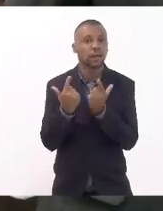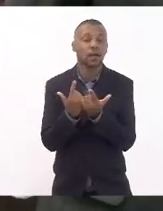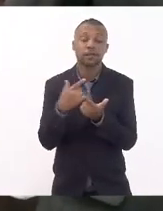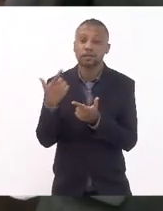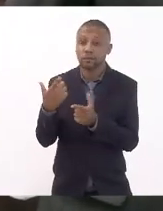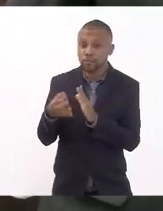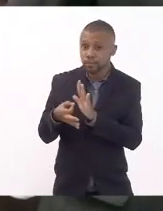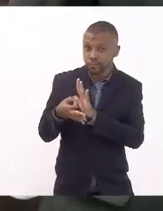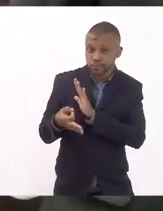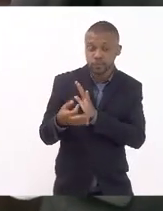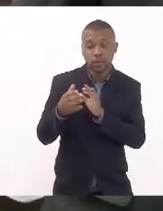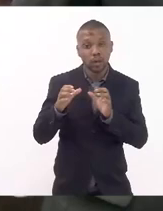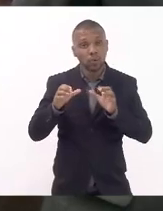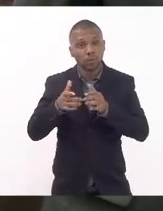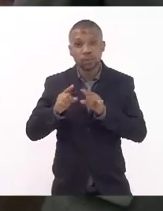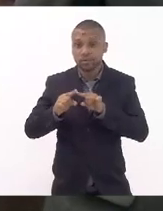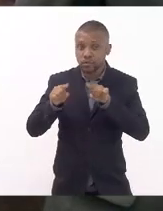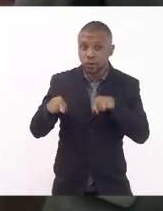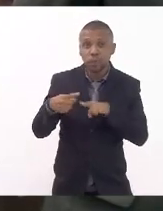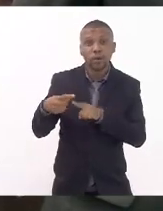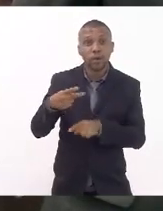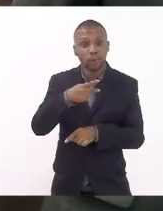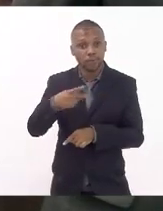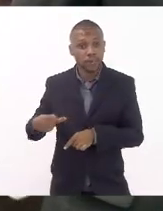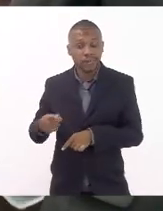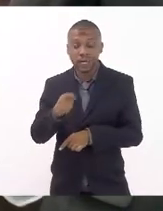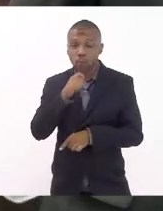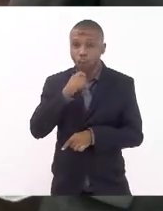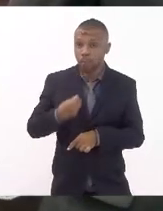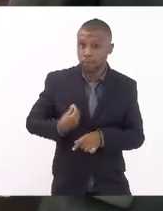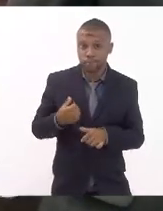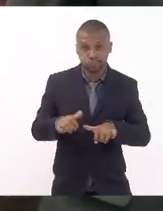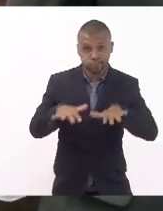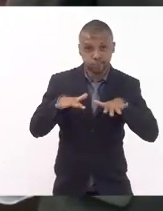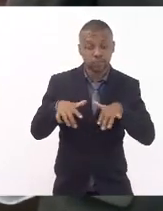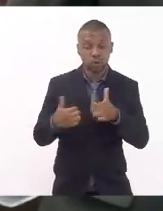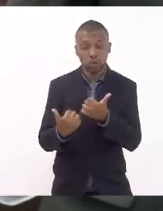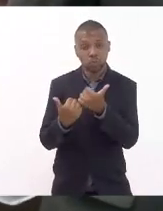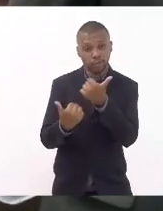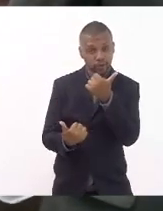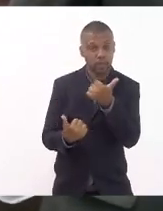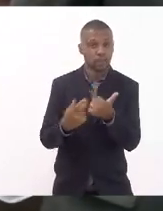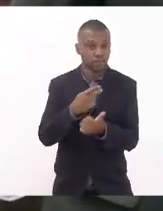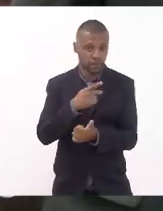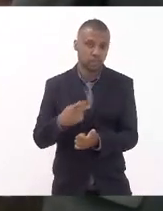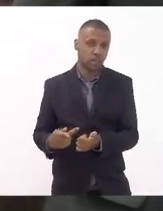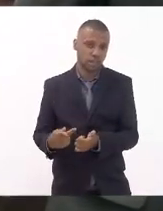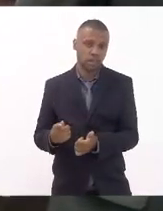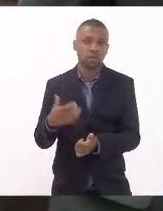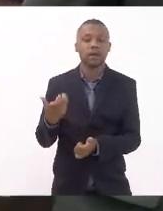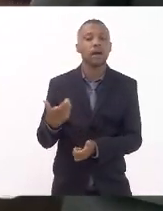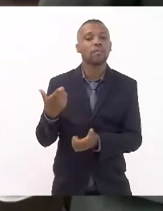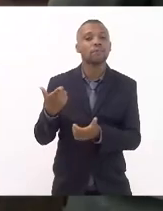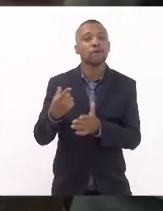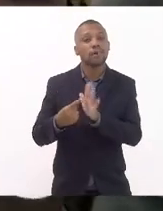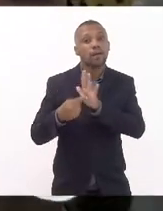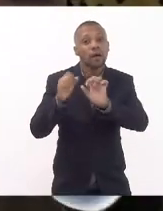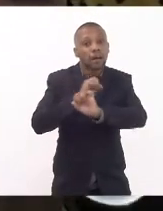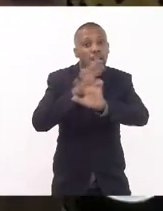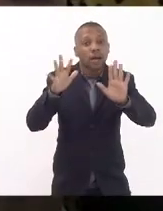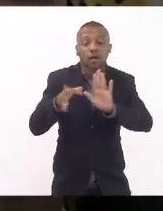pela Comissão de Servidores, porque o presidente da comissão não se encontra nesse momento no plenário, eu sou vice-presidente, e eu quero deixar claro qual é a minha